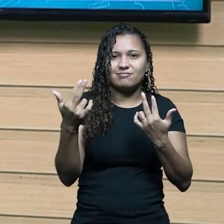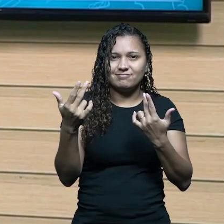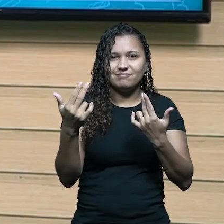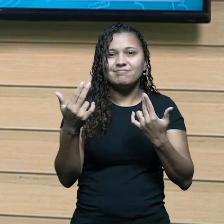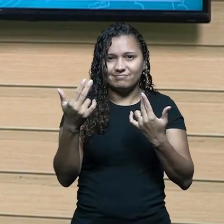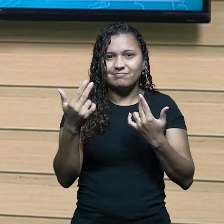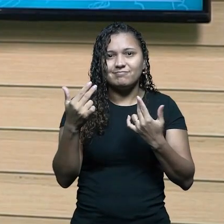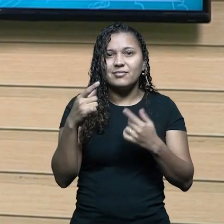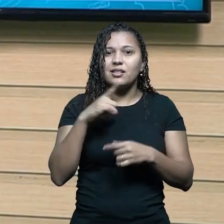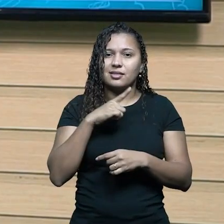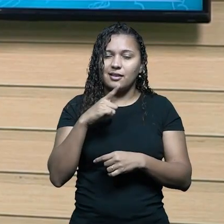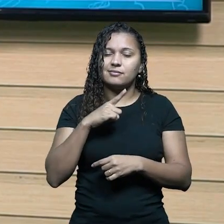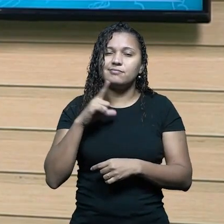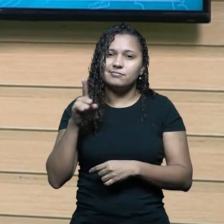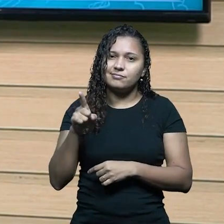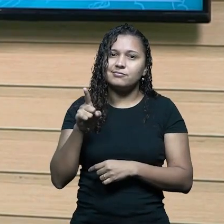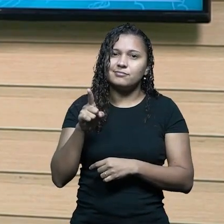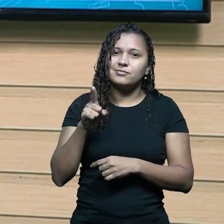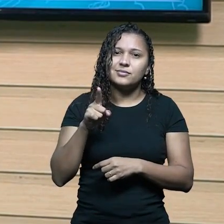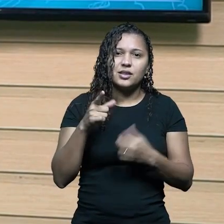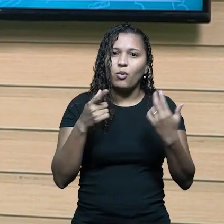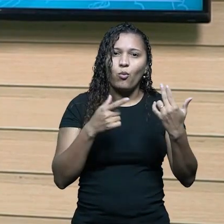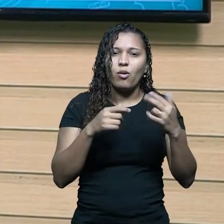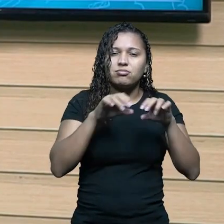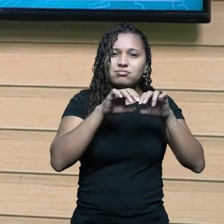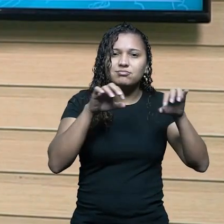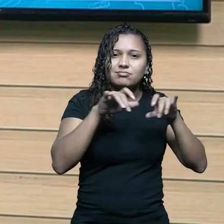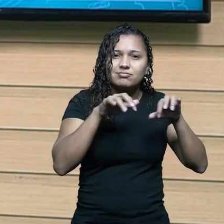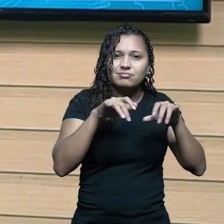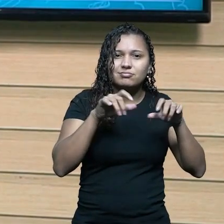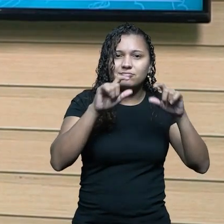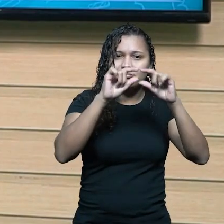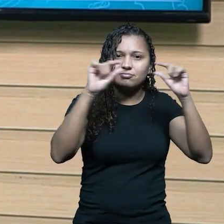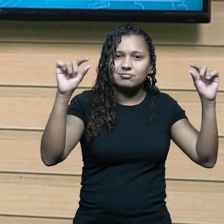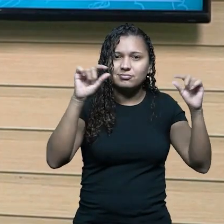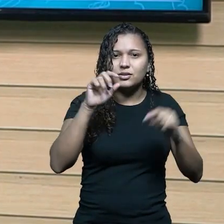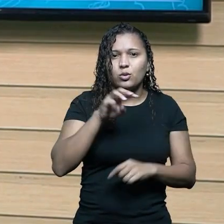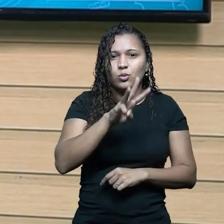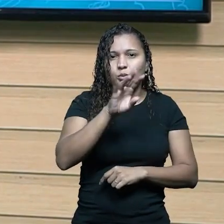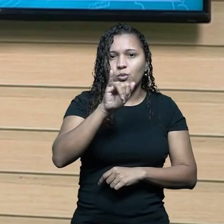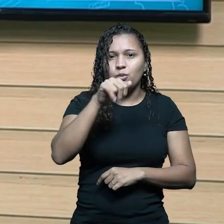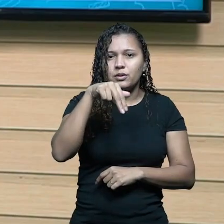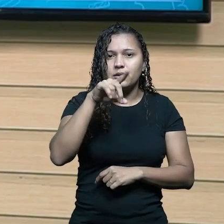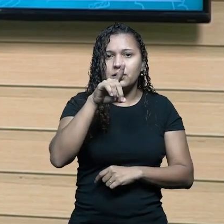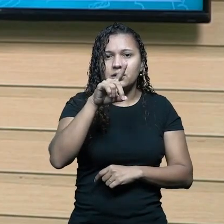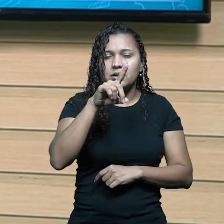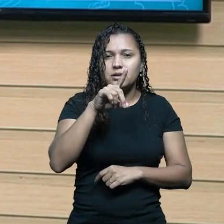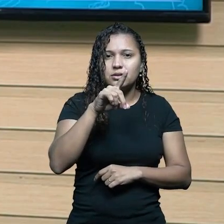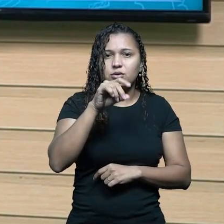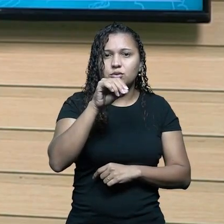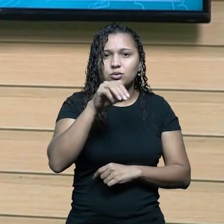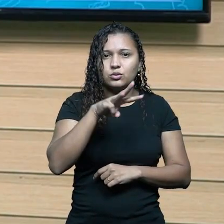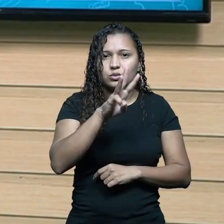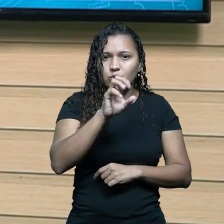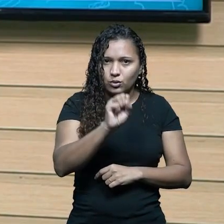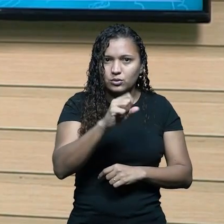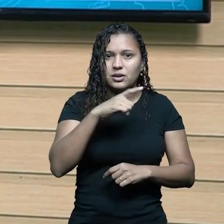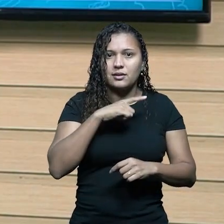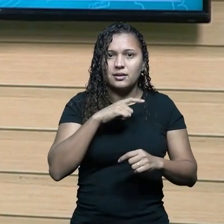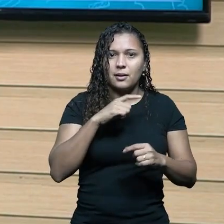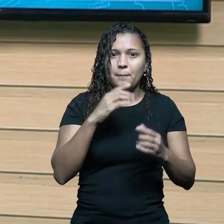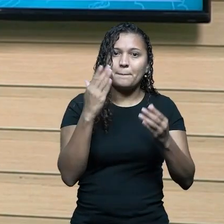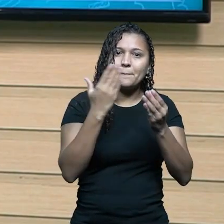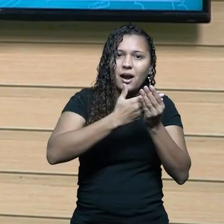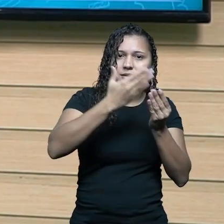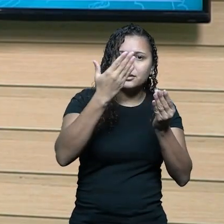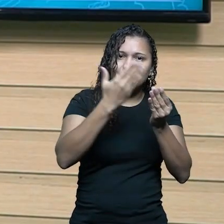servir exatamente como esse Explorer do Windows, ou explorador do Windows. Você vai abrir essa pasta e dentro vai ter as pastas